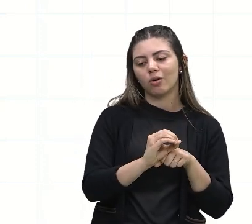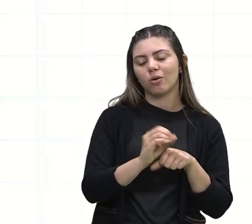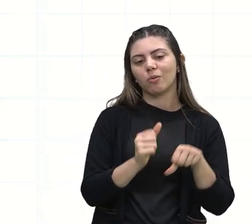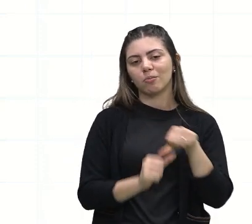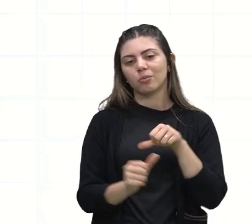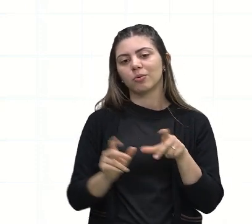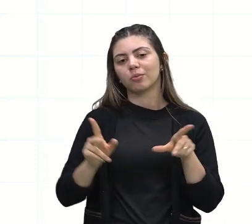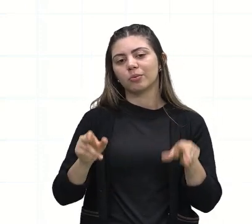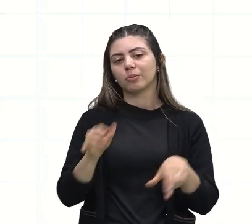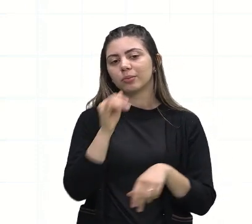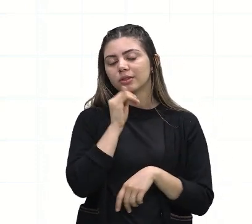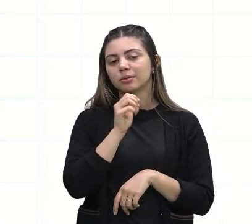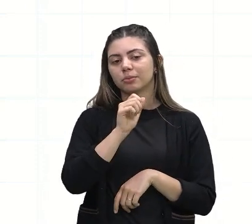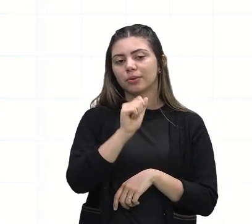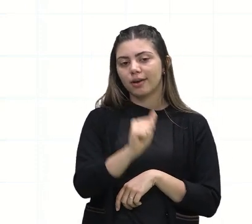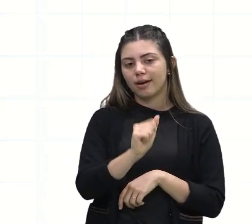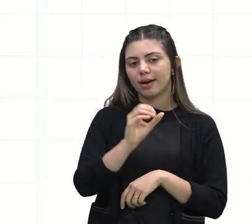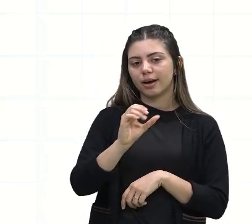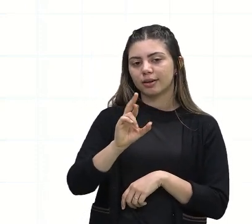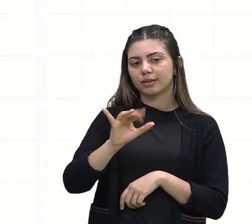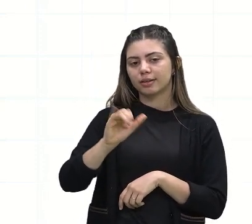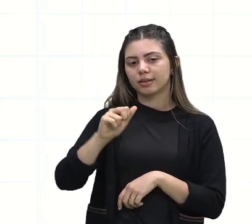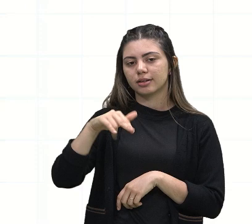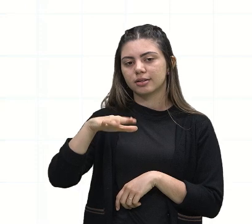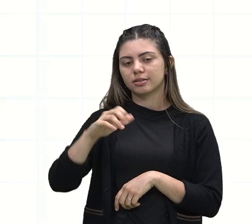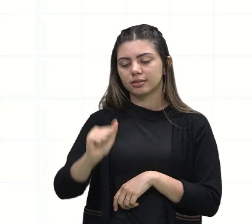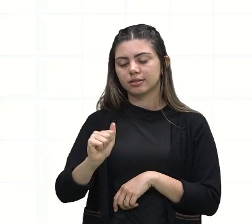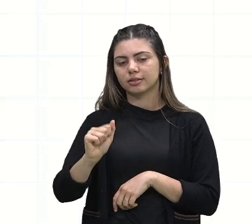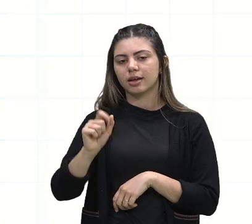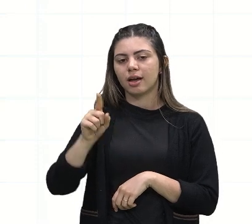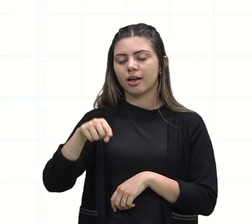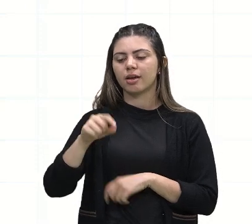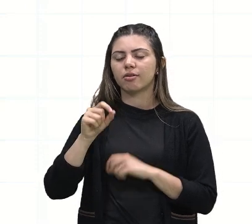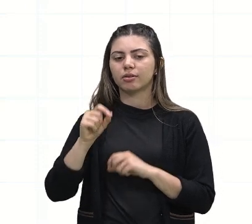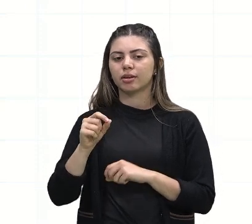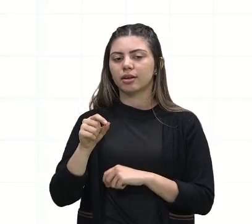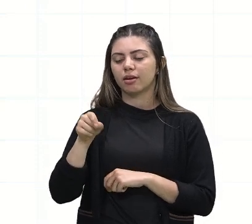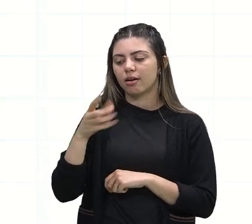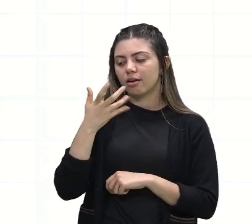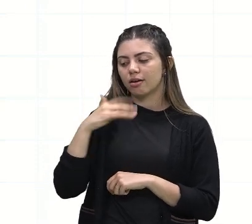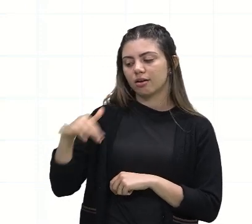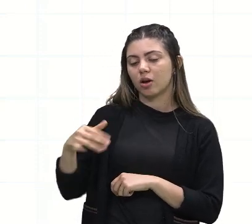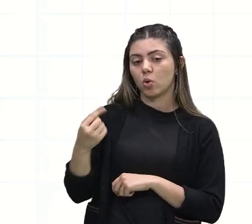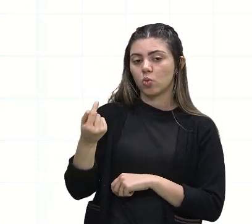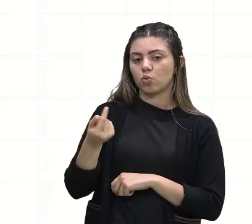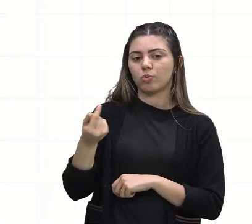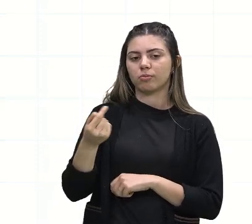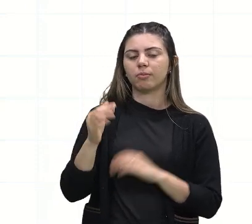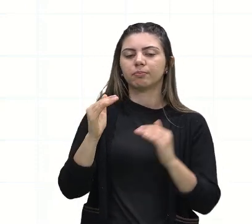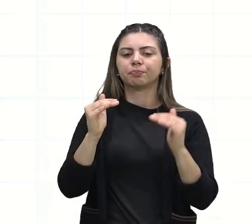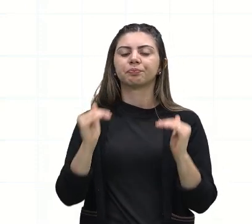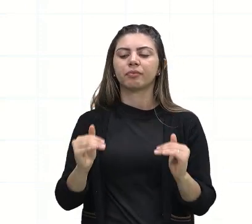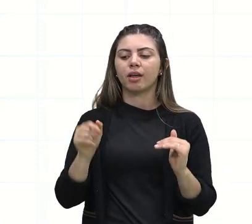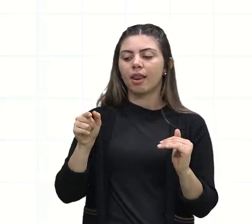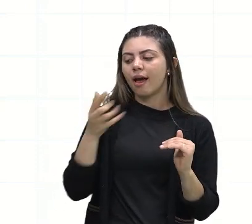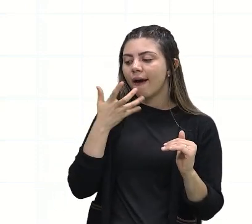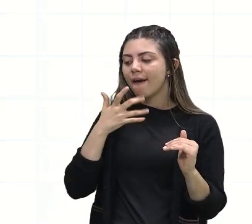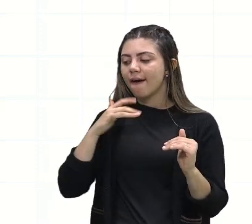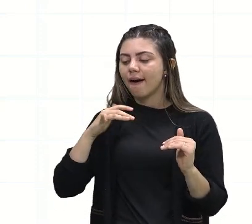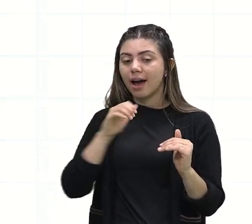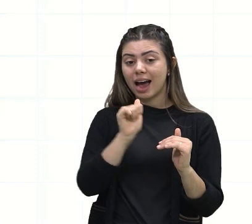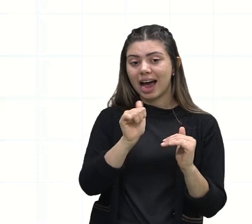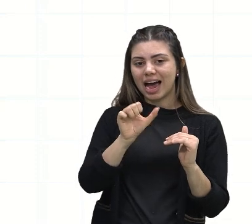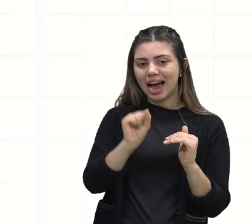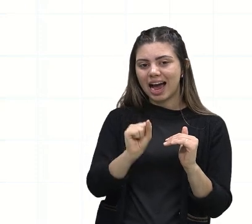a criança, está no singular, não é? Então, aqui, as crianças, está no plural, indicado aqui pelo